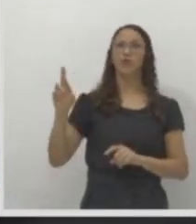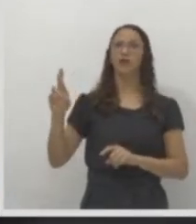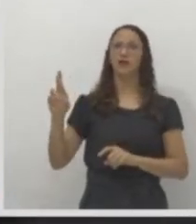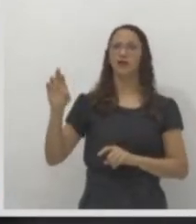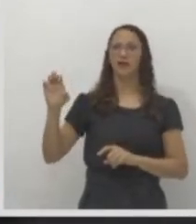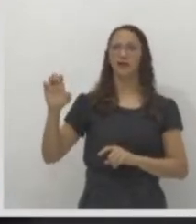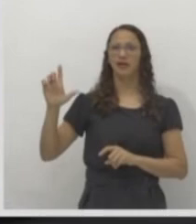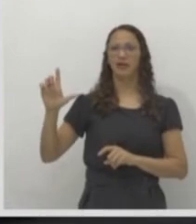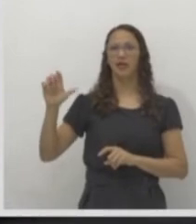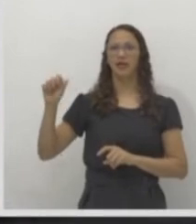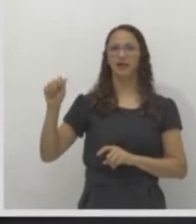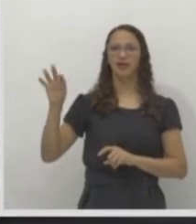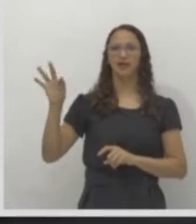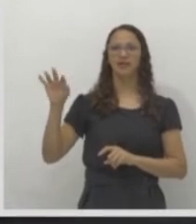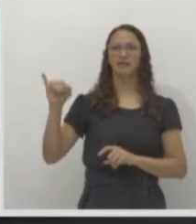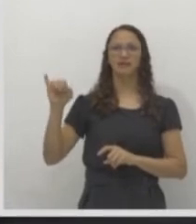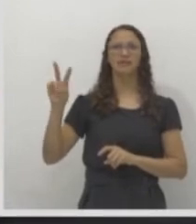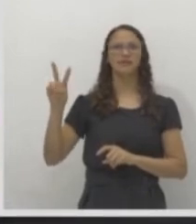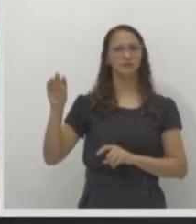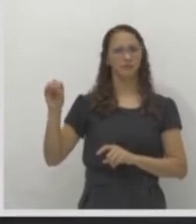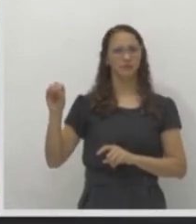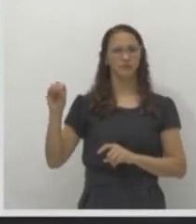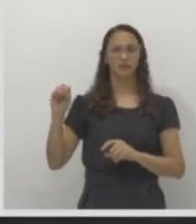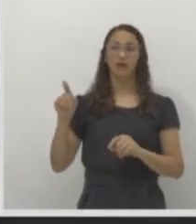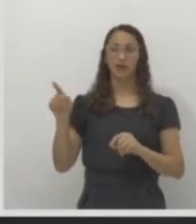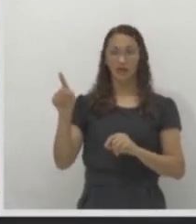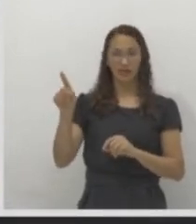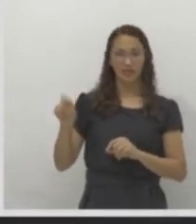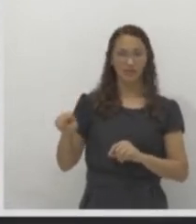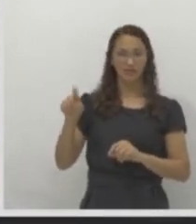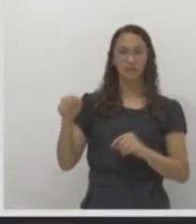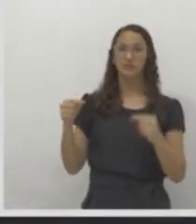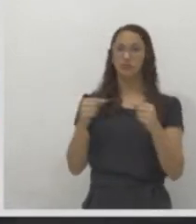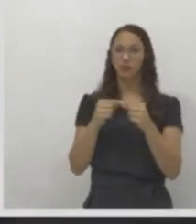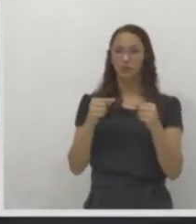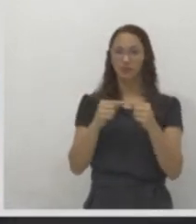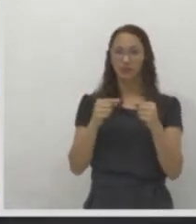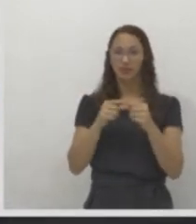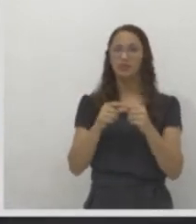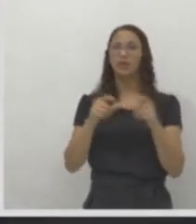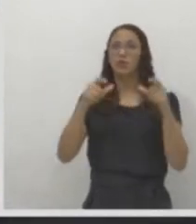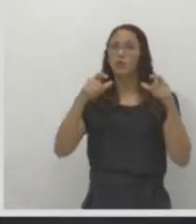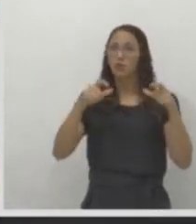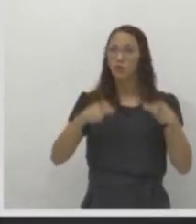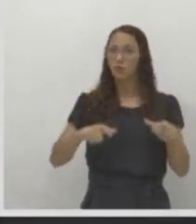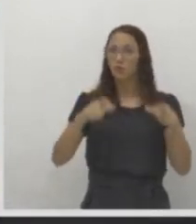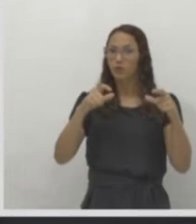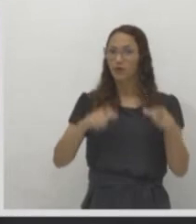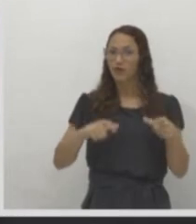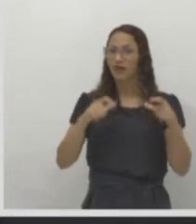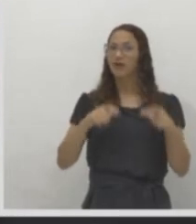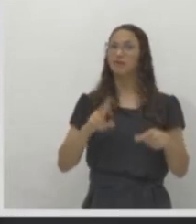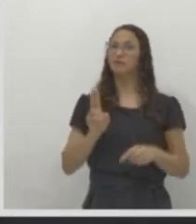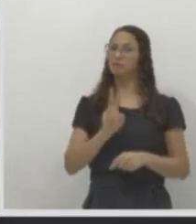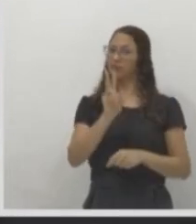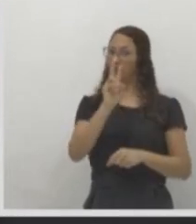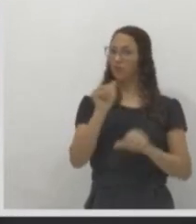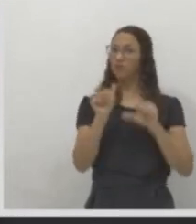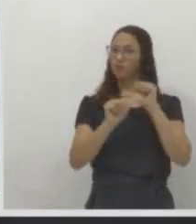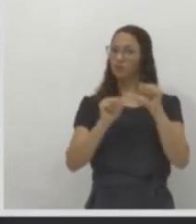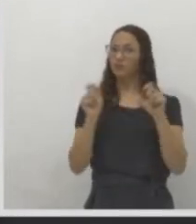da posição que o número se encontra, vai mudar o seu valor. Só que não sou eu que vou explicar para vocês